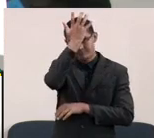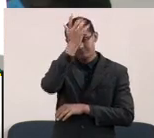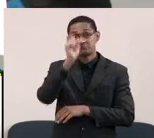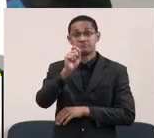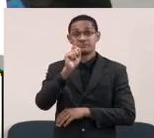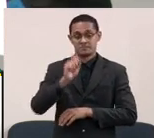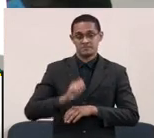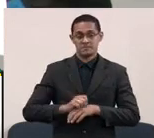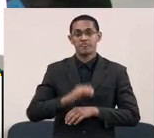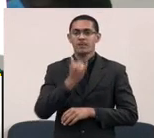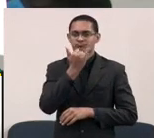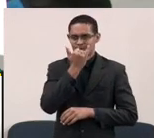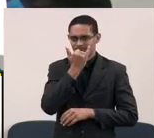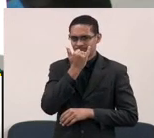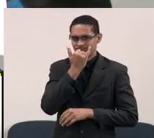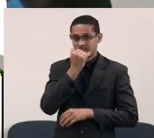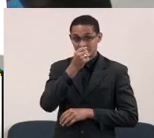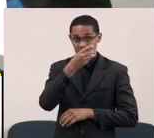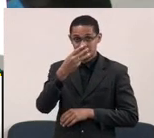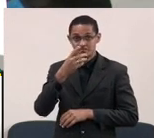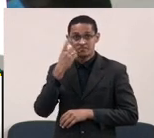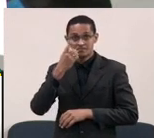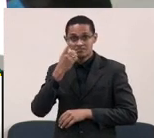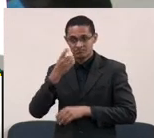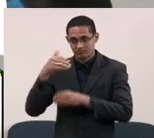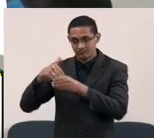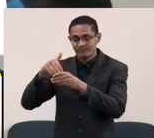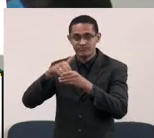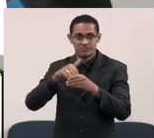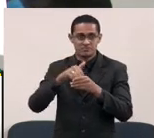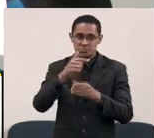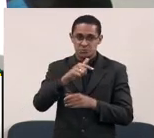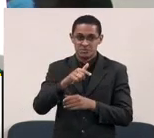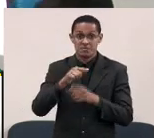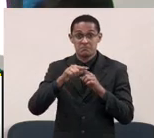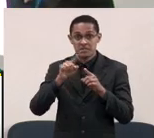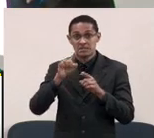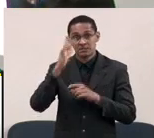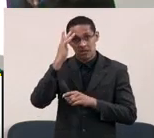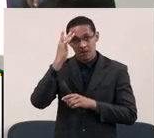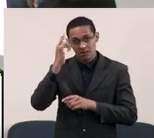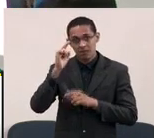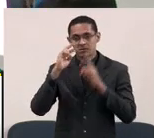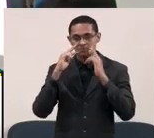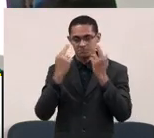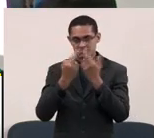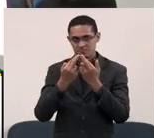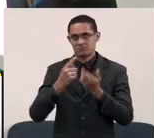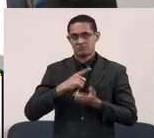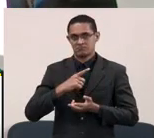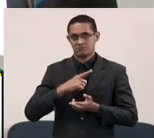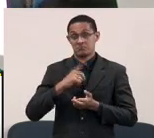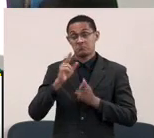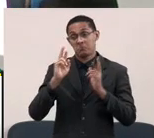não havendo quórum para a votação hoje, amanhã teremos sessão, depois da manhã teremos sessão, e assim que haja